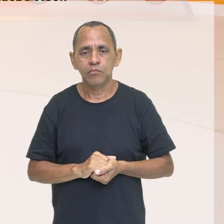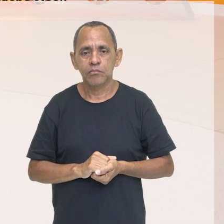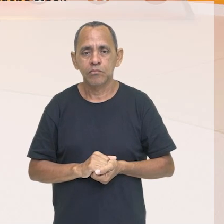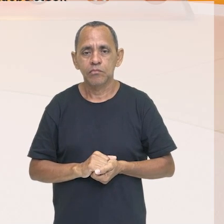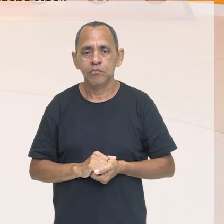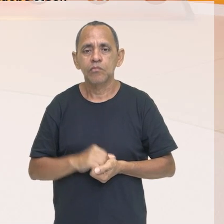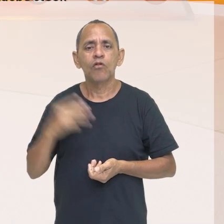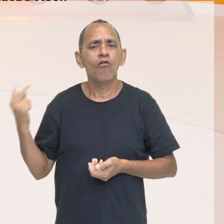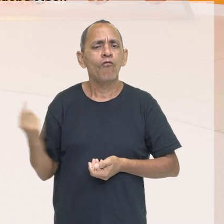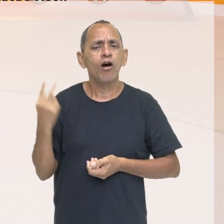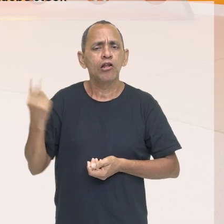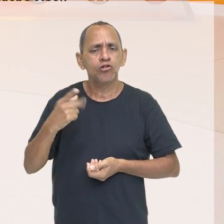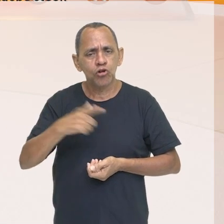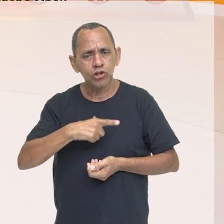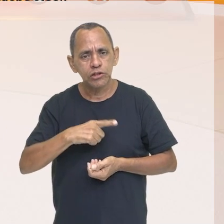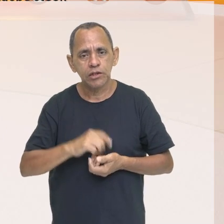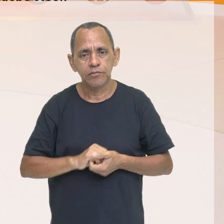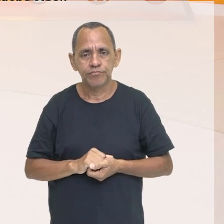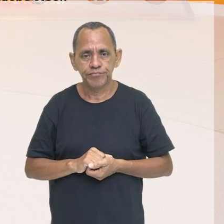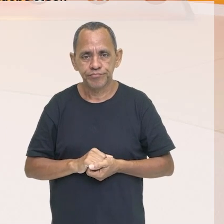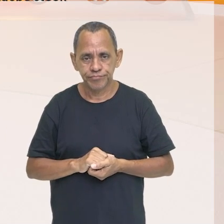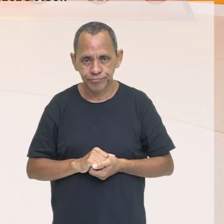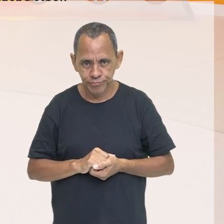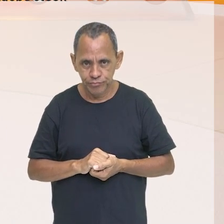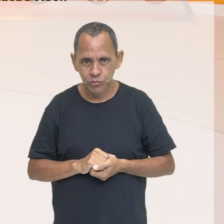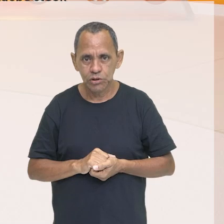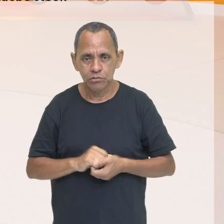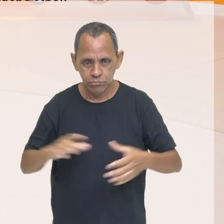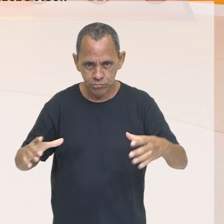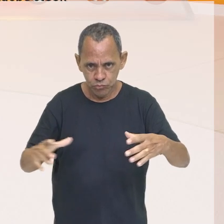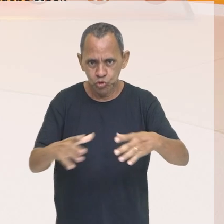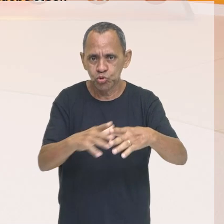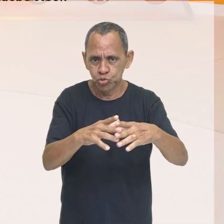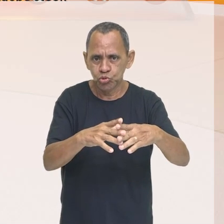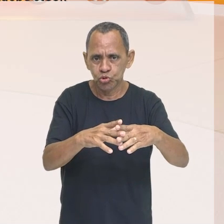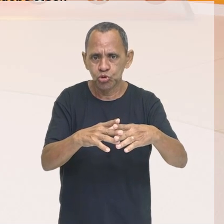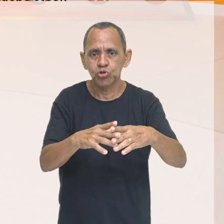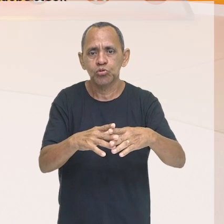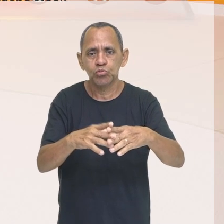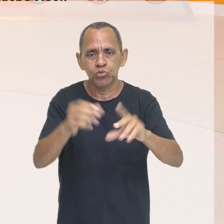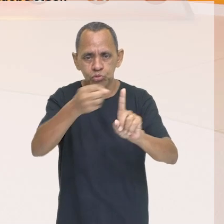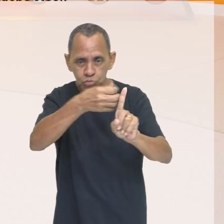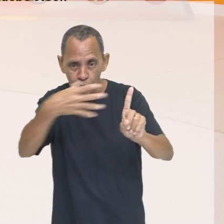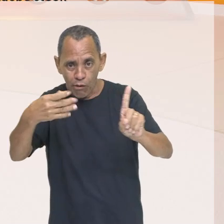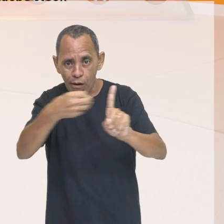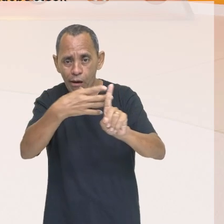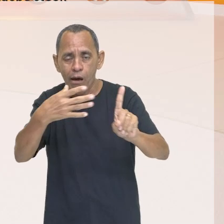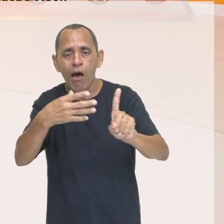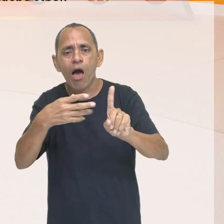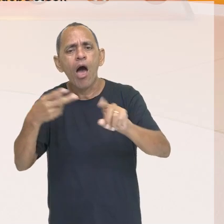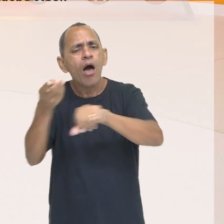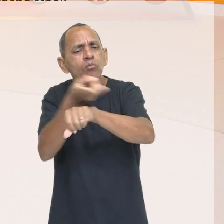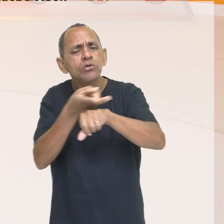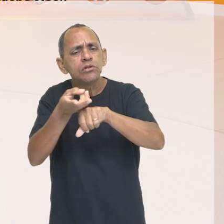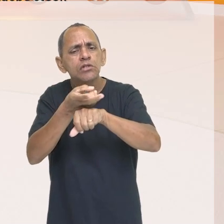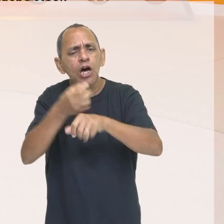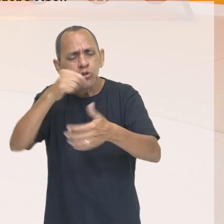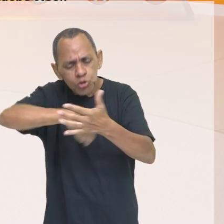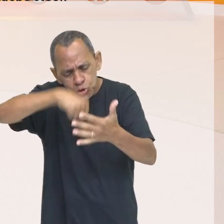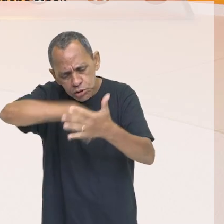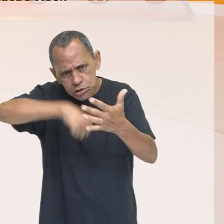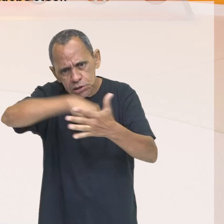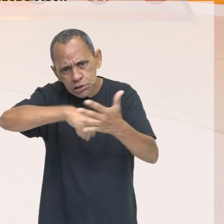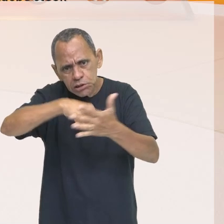reconhecimento. Então, aqui no caso, o grupo dos LGBTQIA+, eles estão lutando por reconhecimento, porque é uma luta